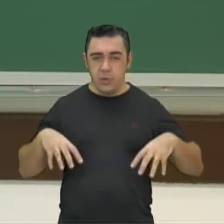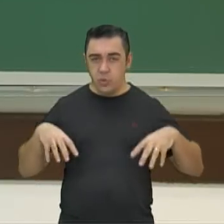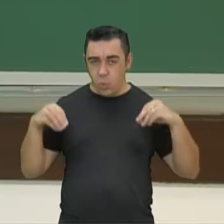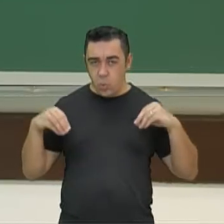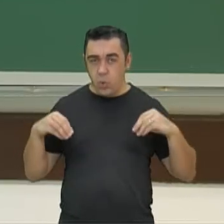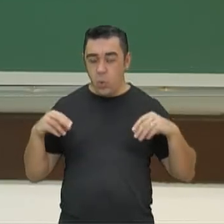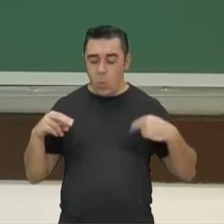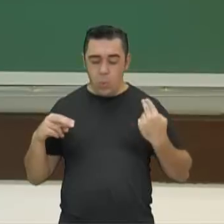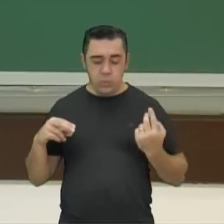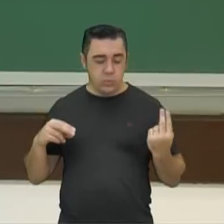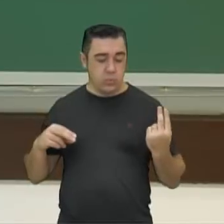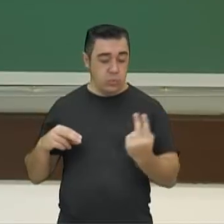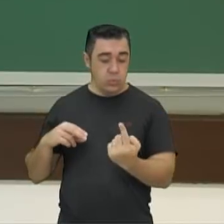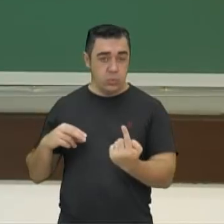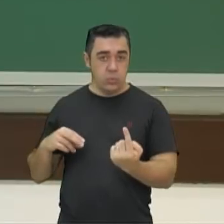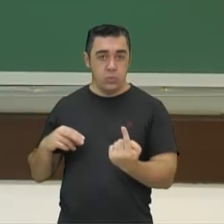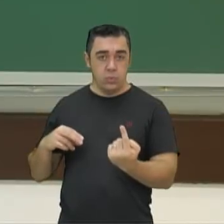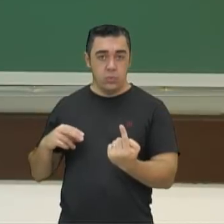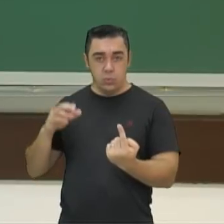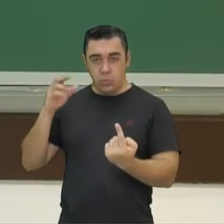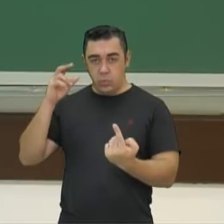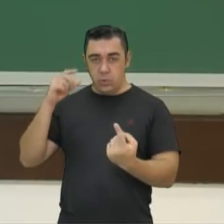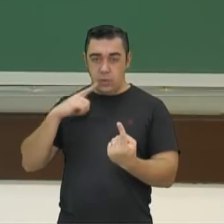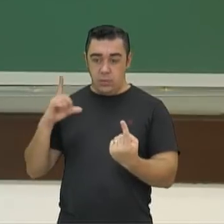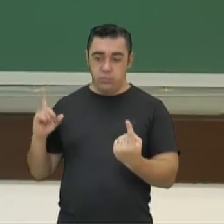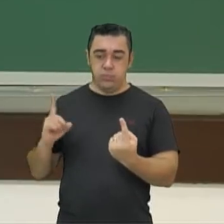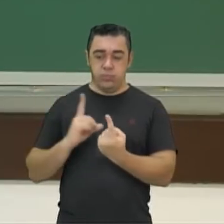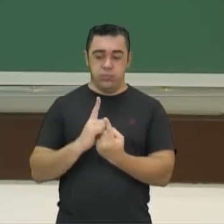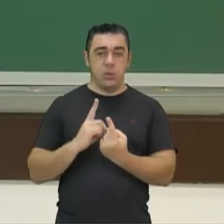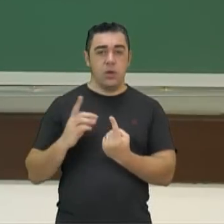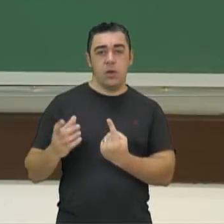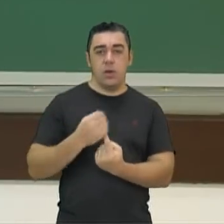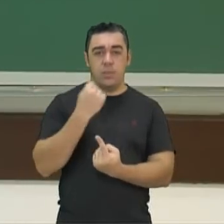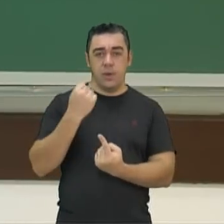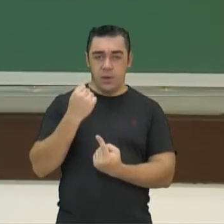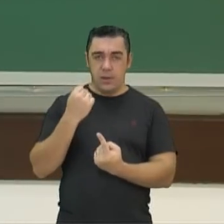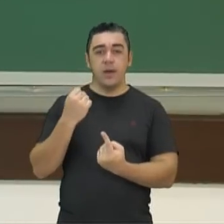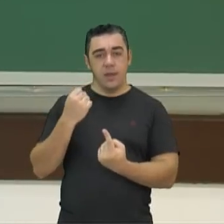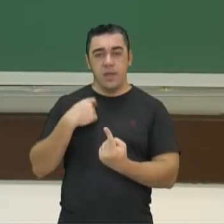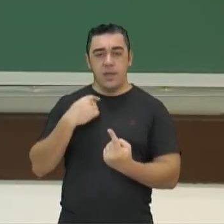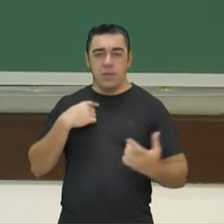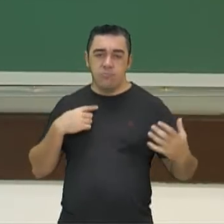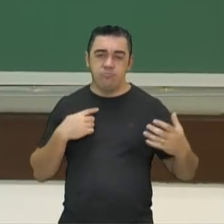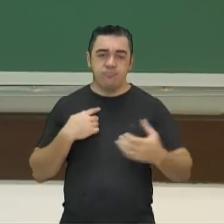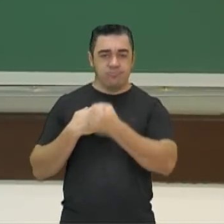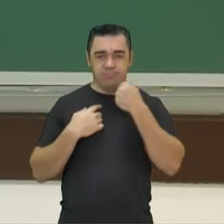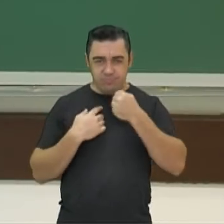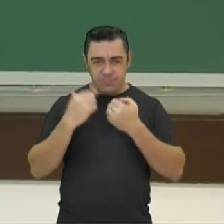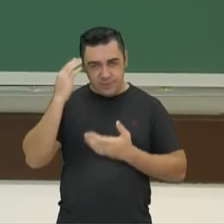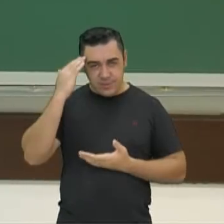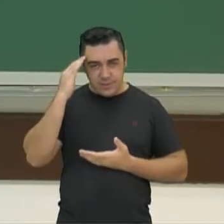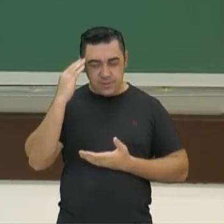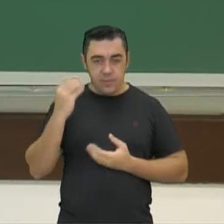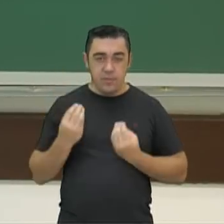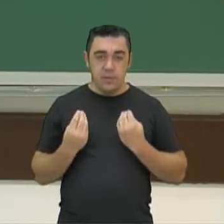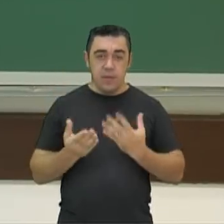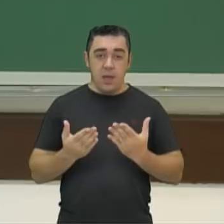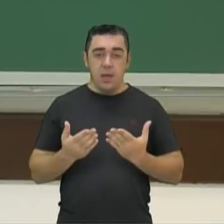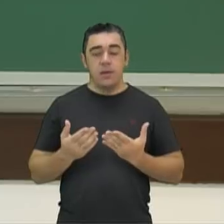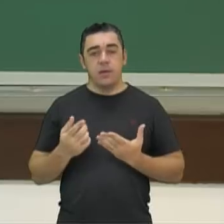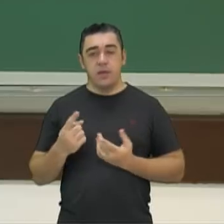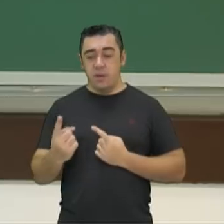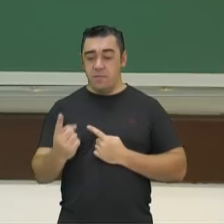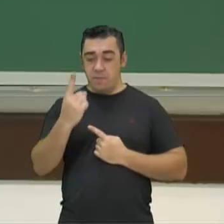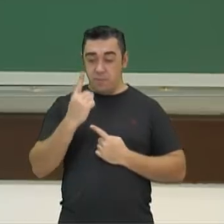vou colocar essa torre aqui porque ele vai querer me matar com a dama dele, e eu acabo perdendo a dama. Eu vou oferecer esse peão, que ele vai vir me matar